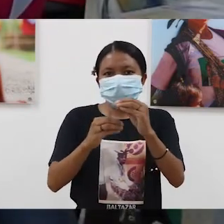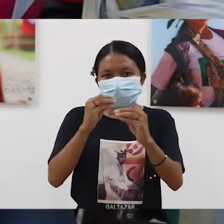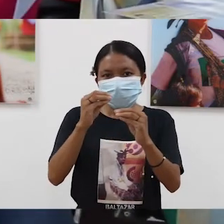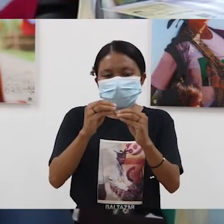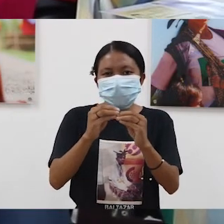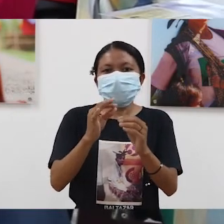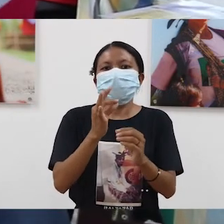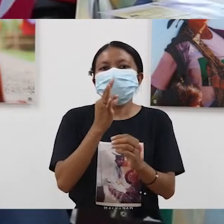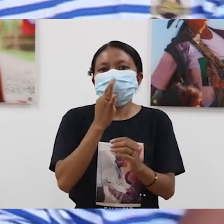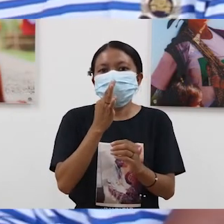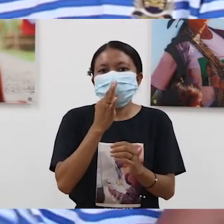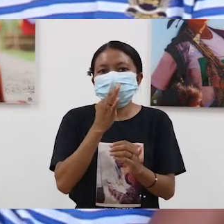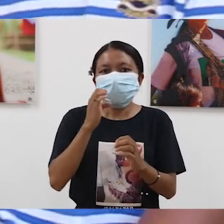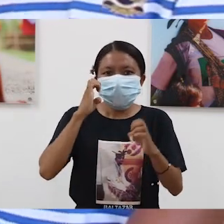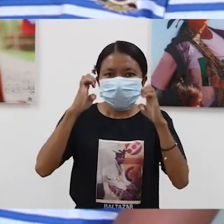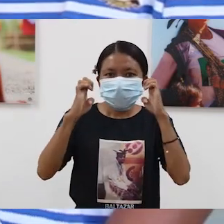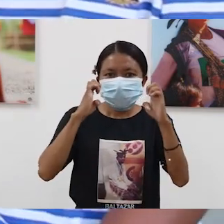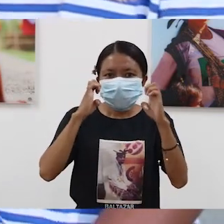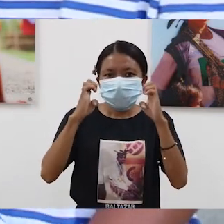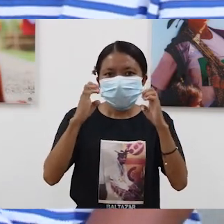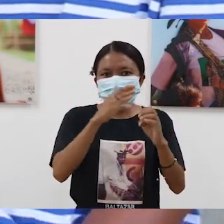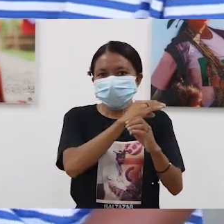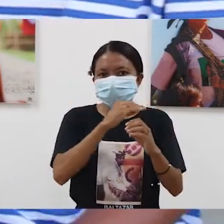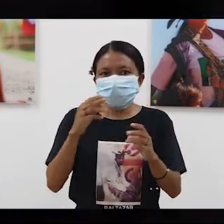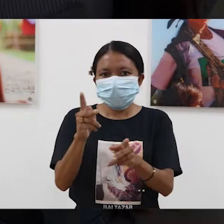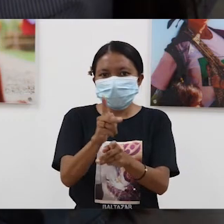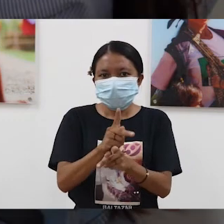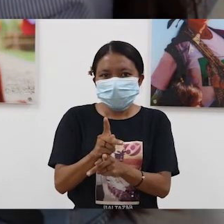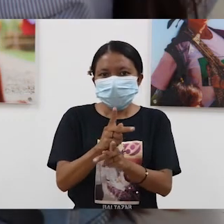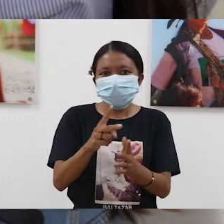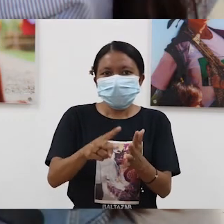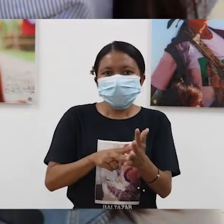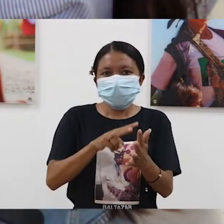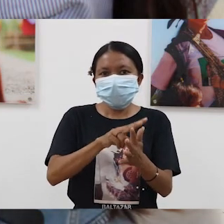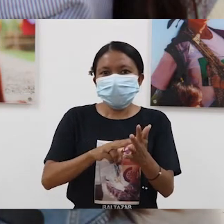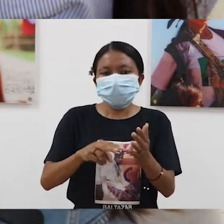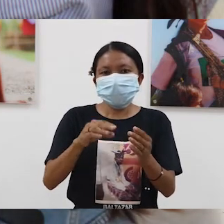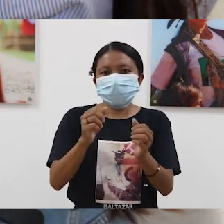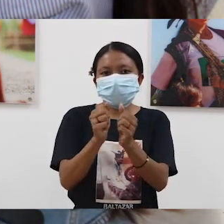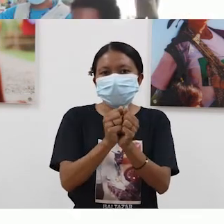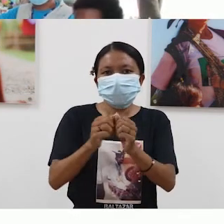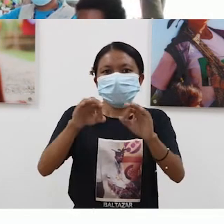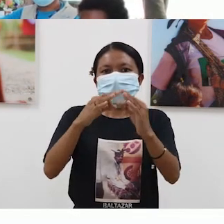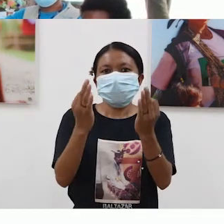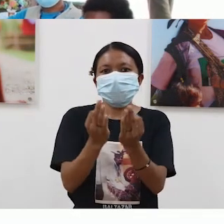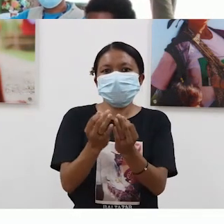Adete elmos, fahe informasang kona ba, nutrisang,